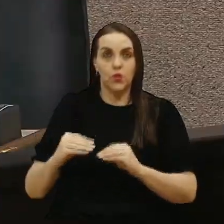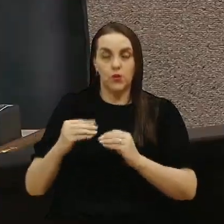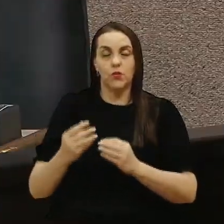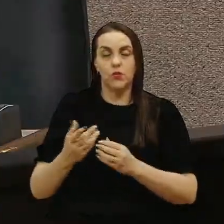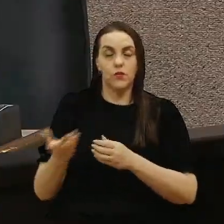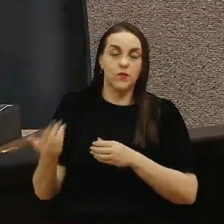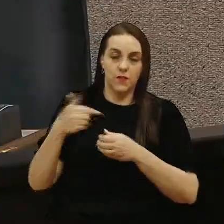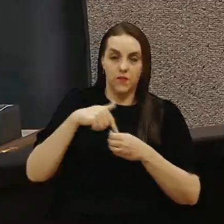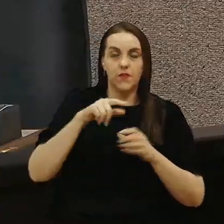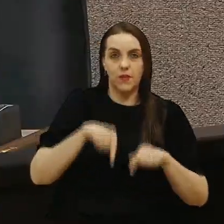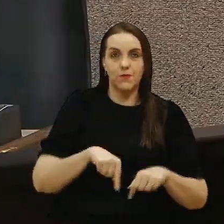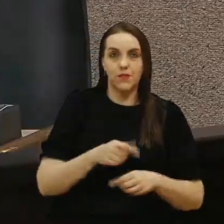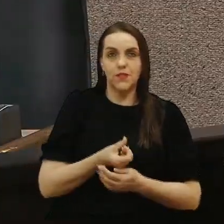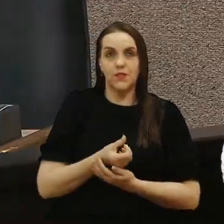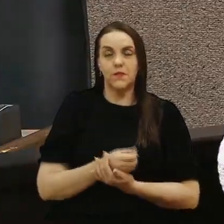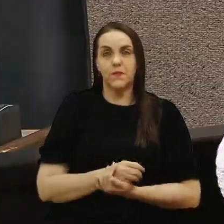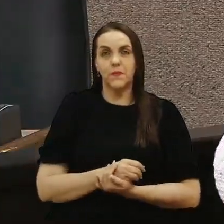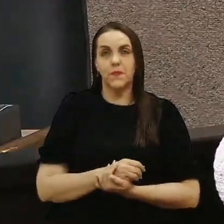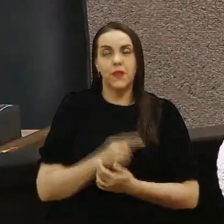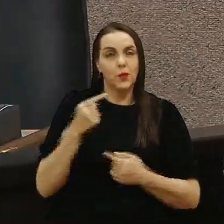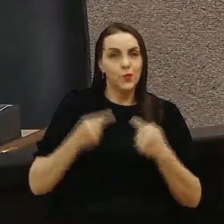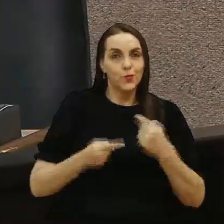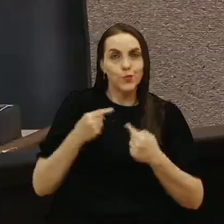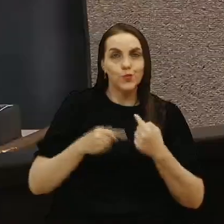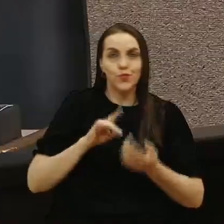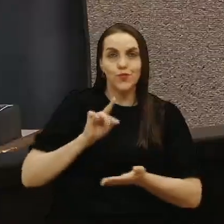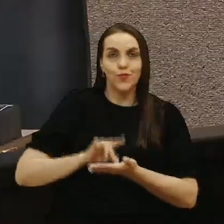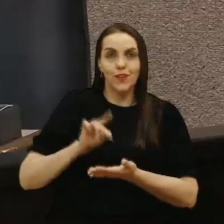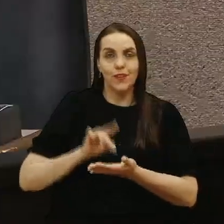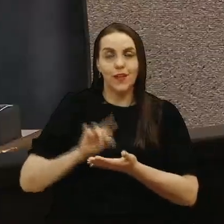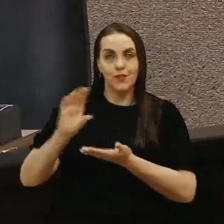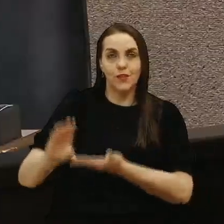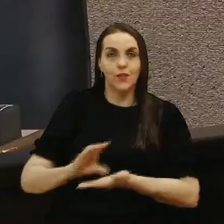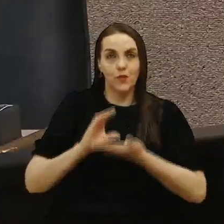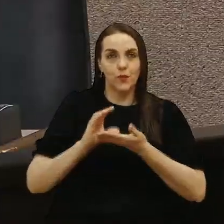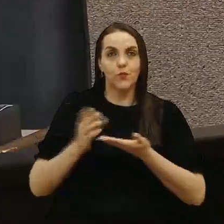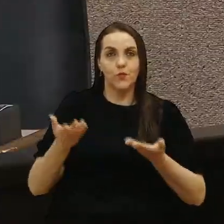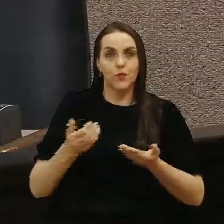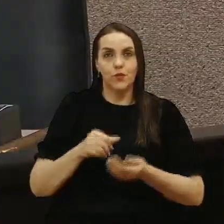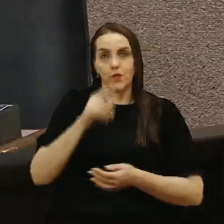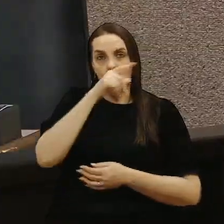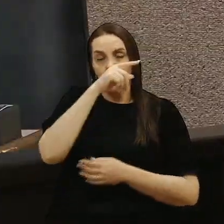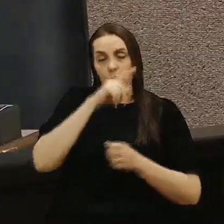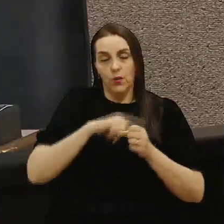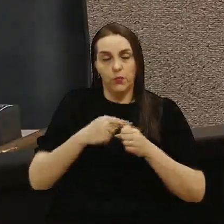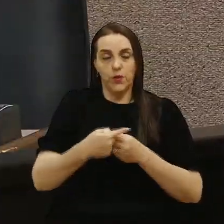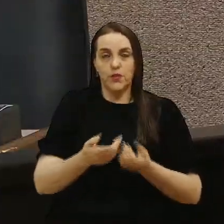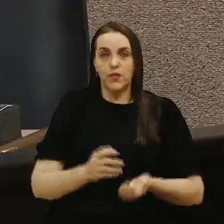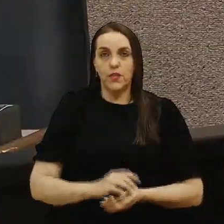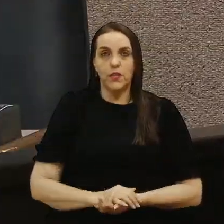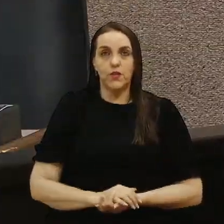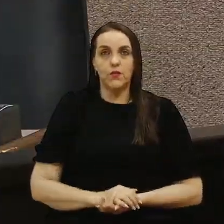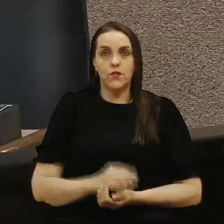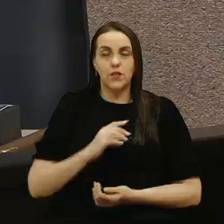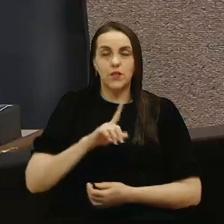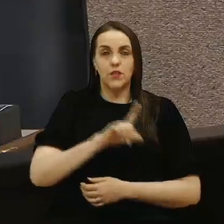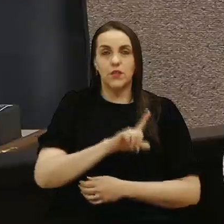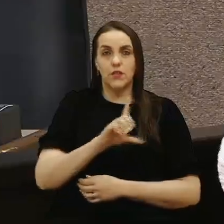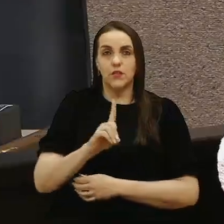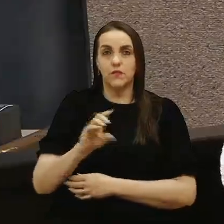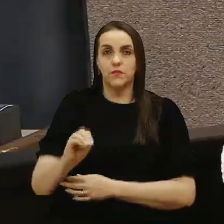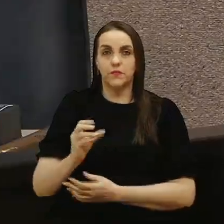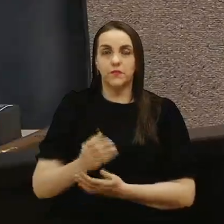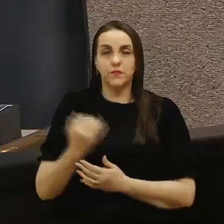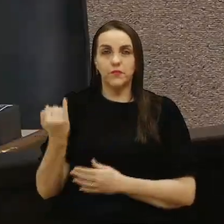tarde, aí, para discutir a questão realmente dos recursos do município, a LDO e a importância de